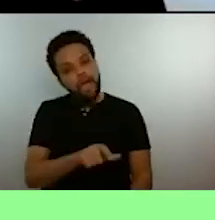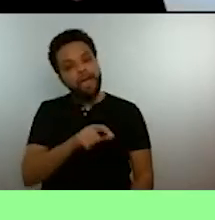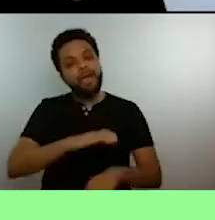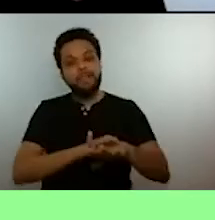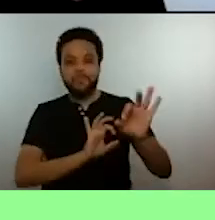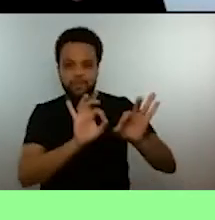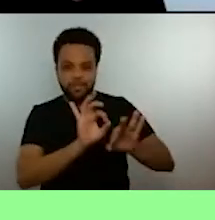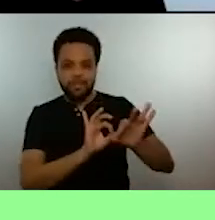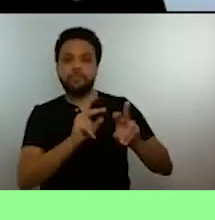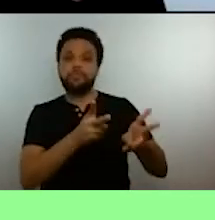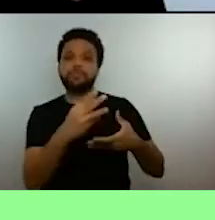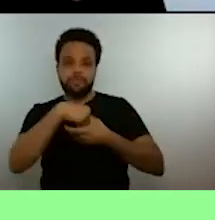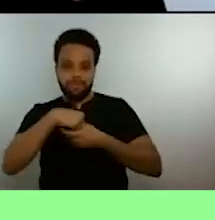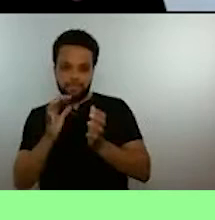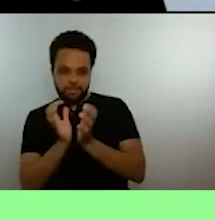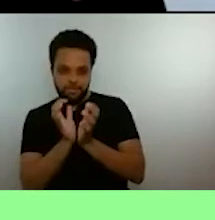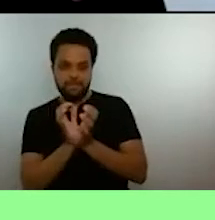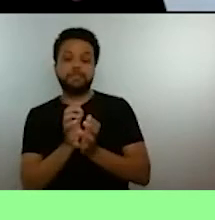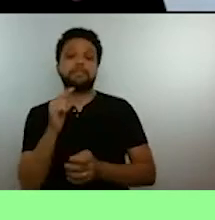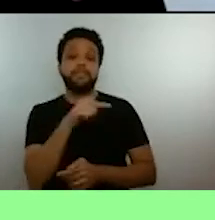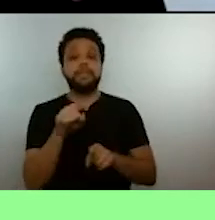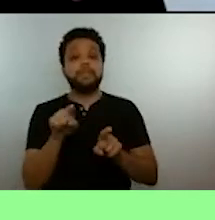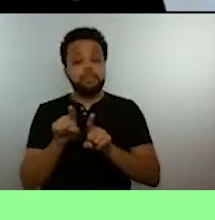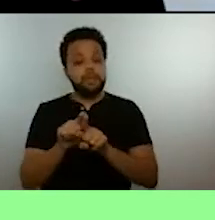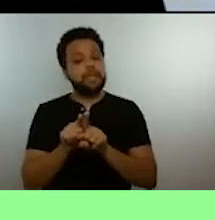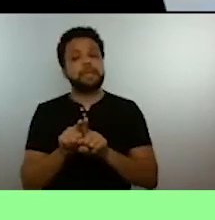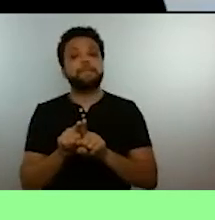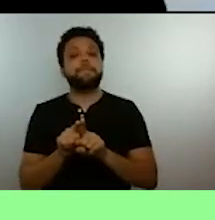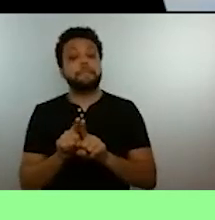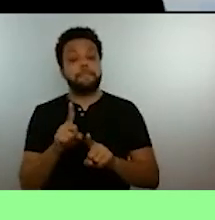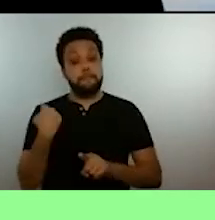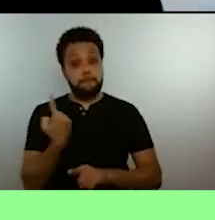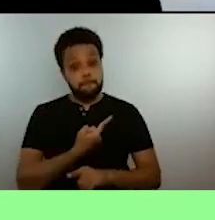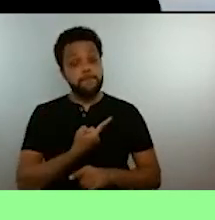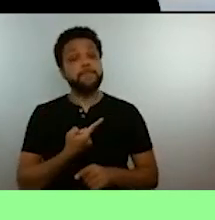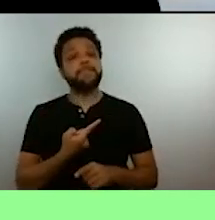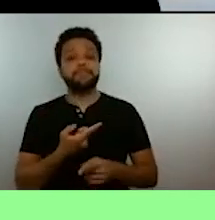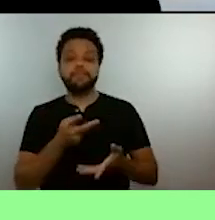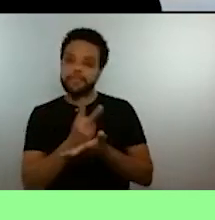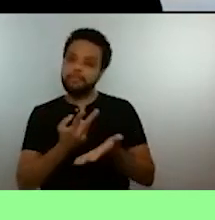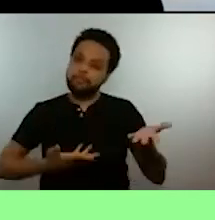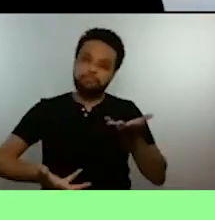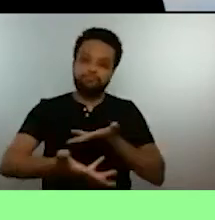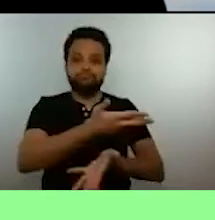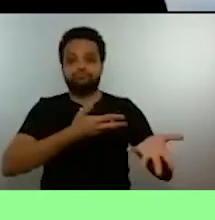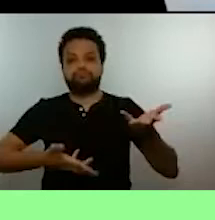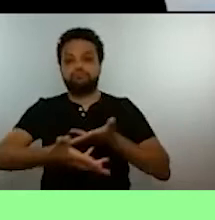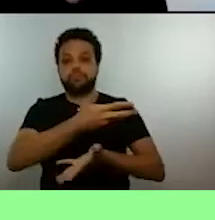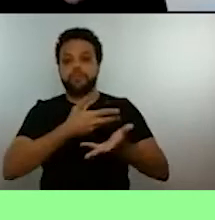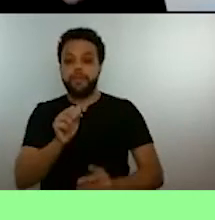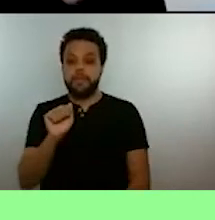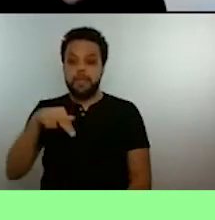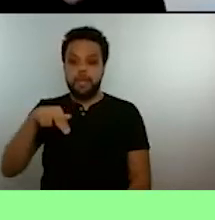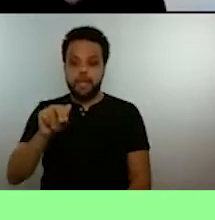Maludini, Duda Esquiavo também. E a gente está nessa troca o tempo inteiro. A Ana dá